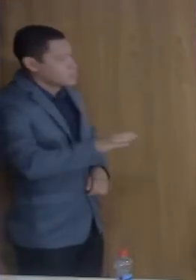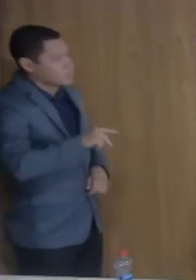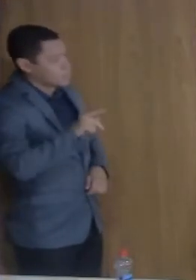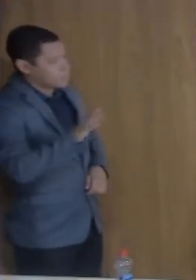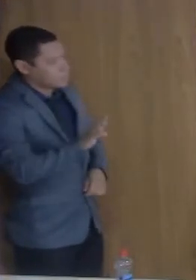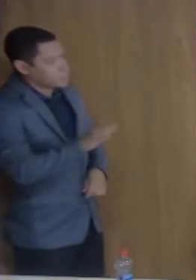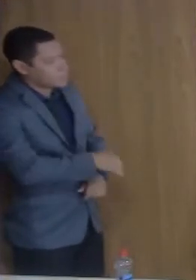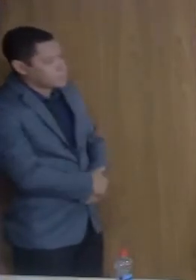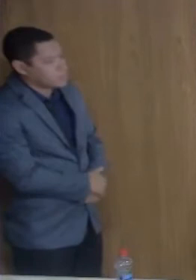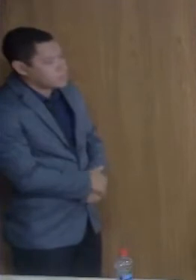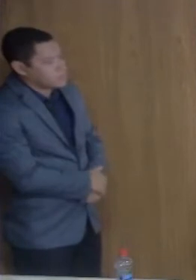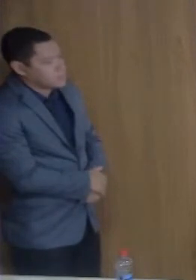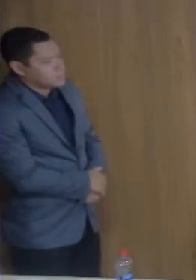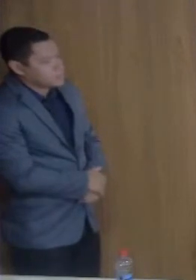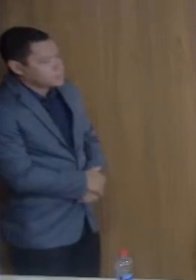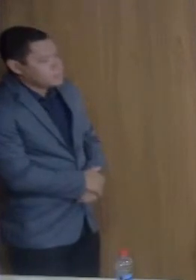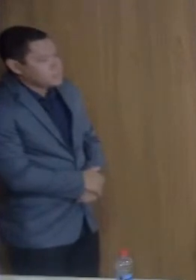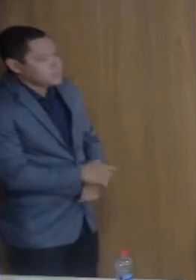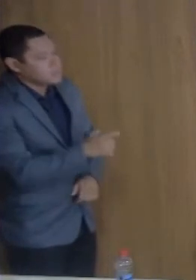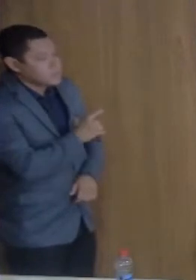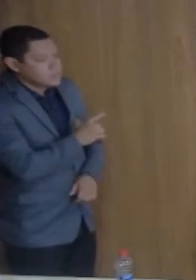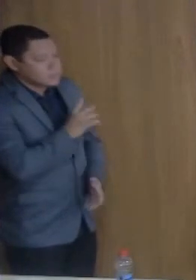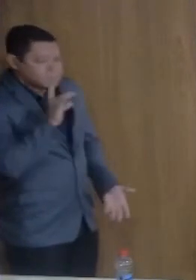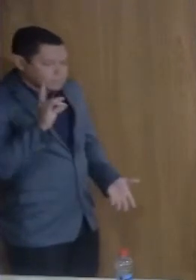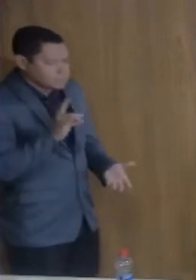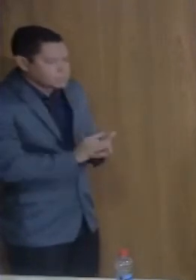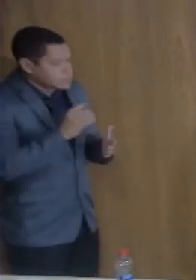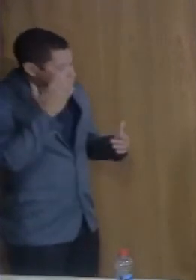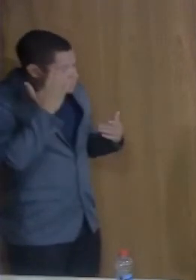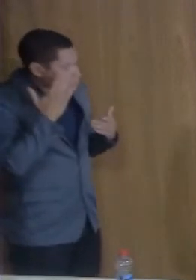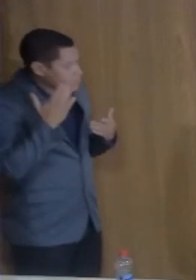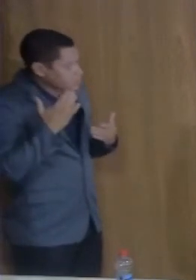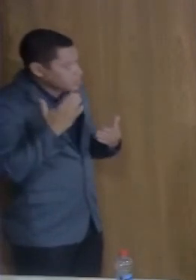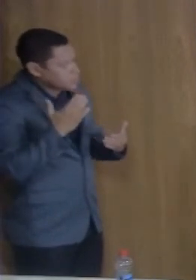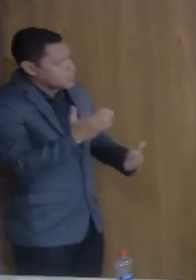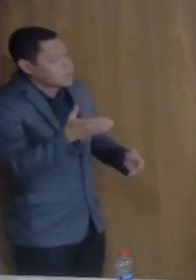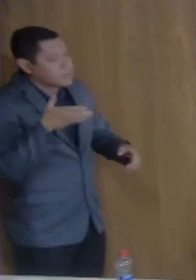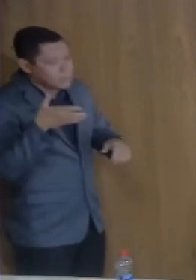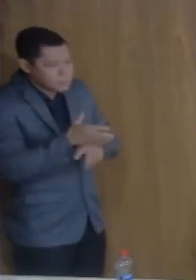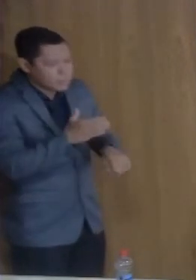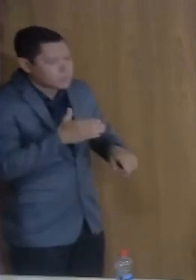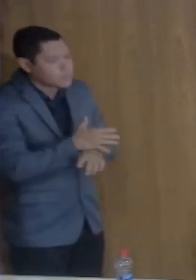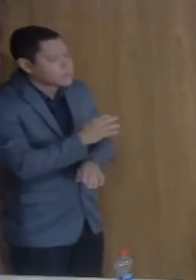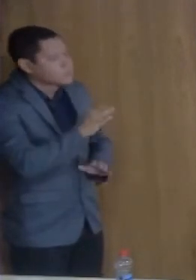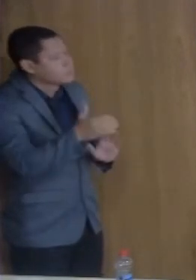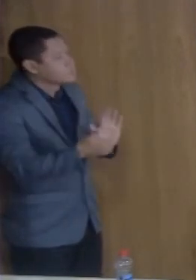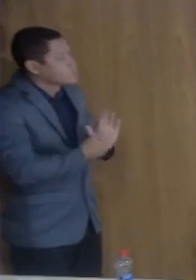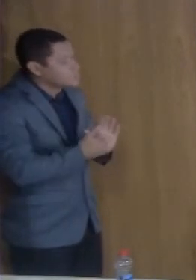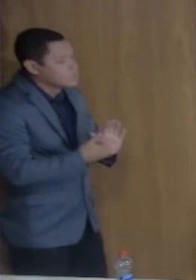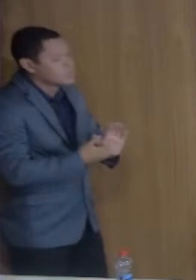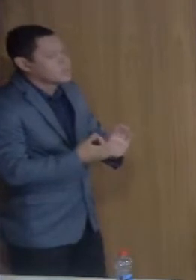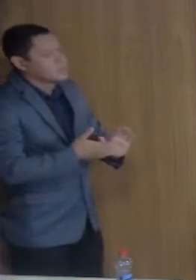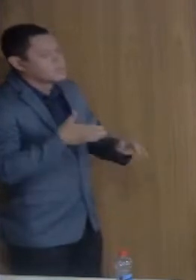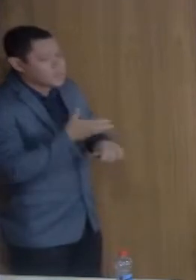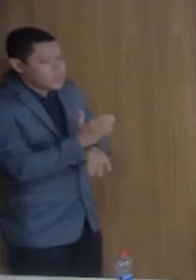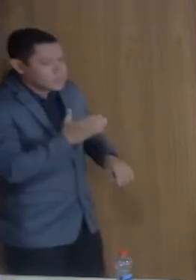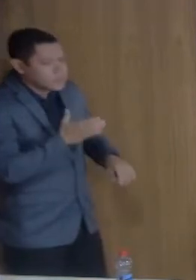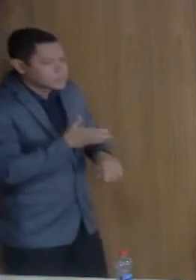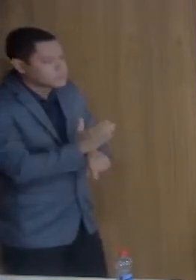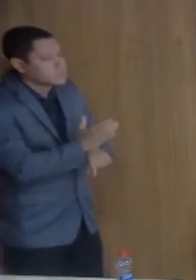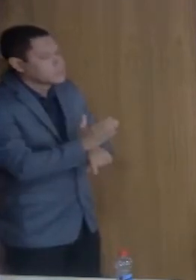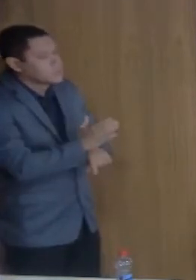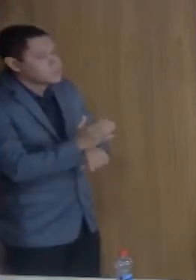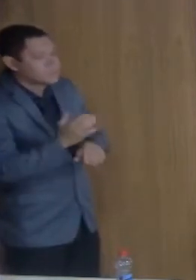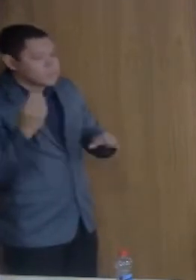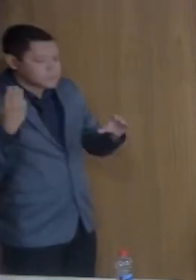forma, manifestamos sinceros agradecimentos pela aprovação das proposições legislativas encaminhadas pela